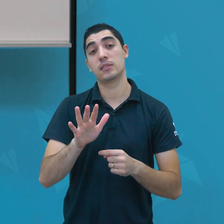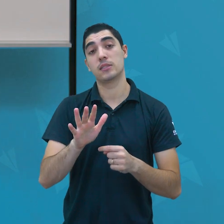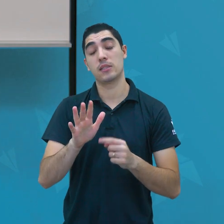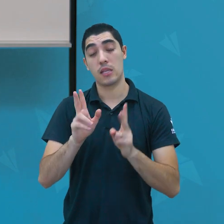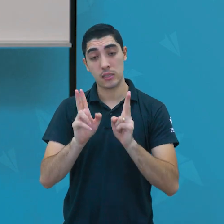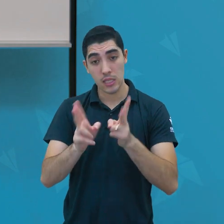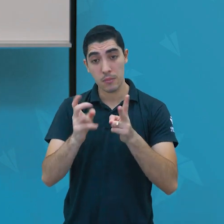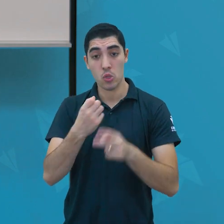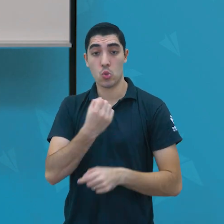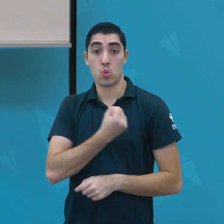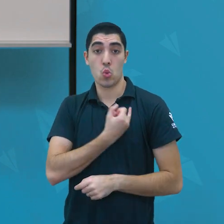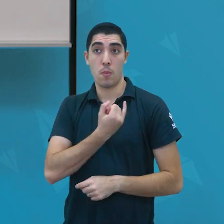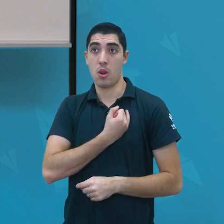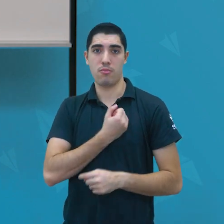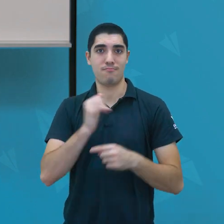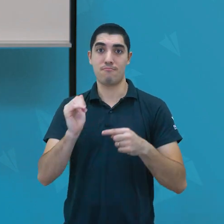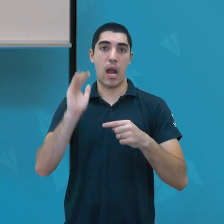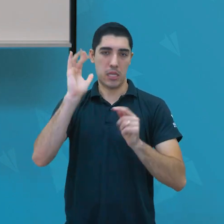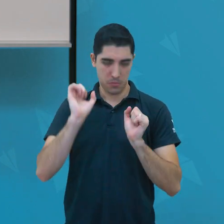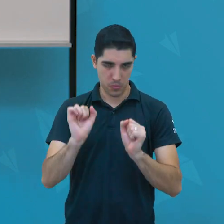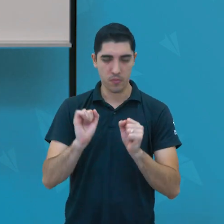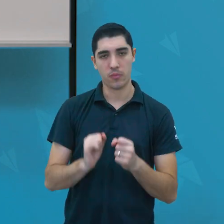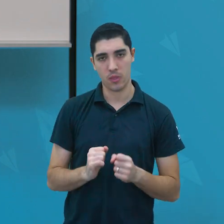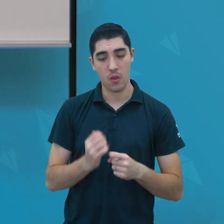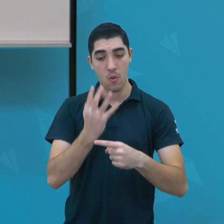números bem maiores em cima e embaixo.